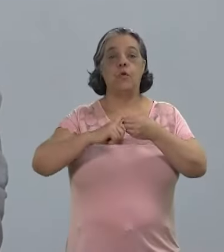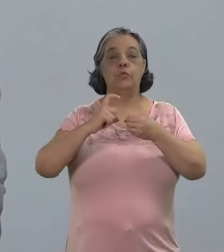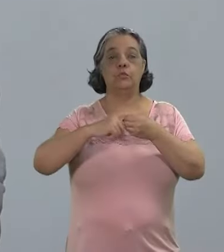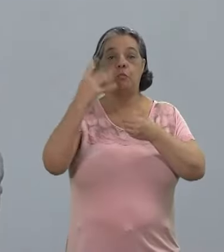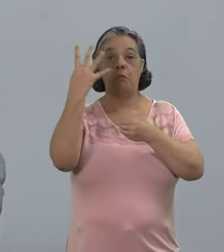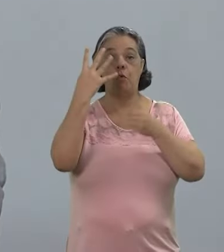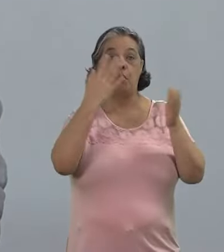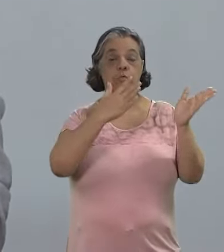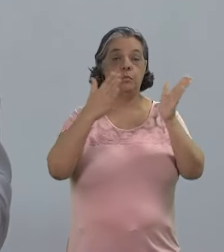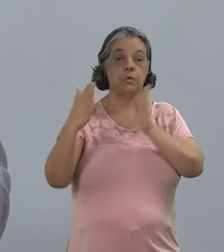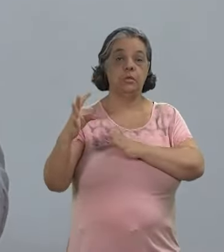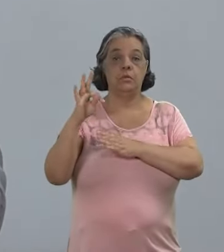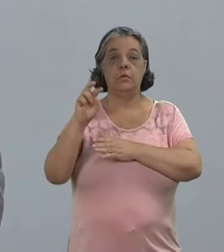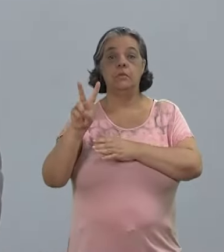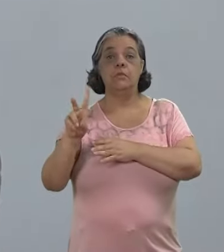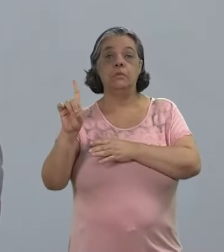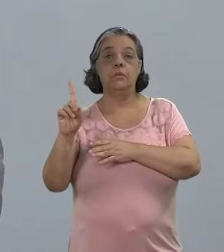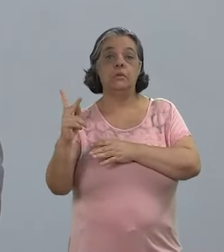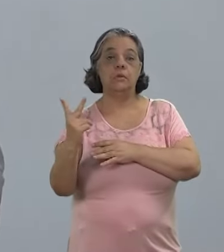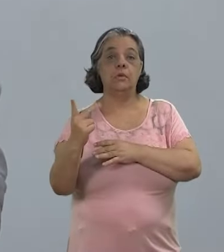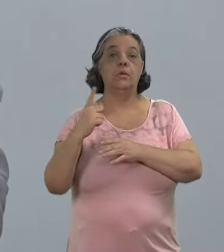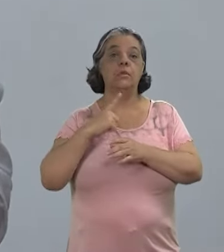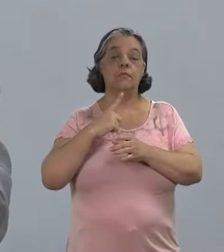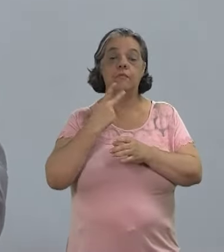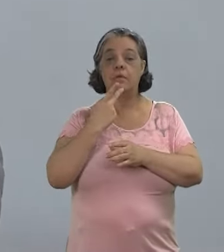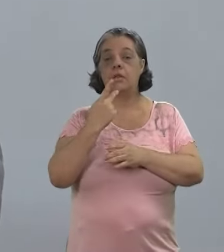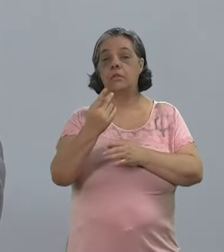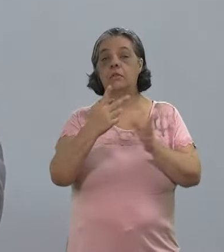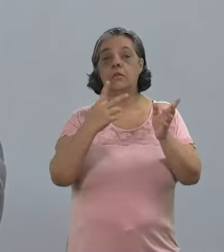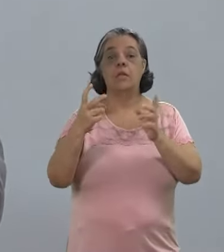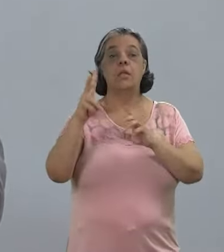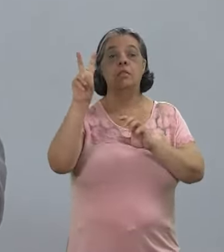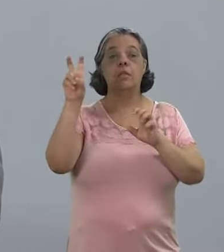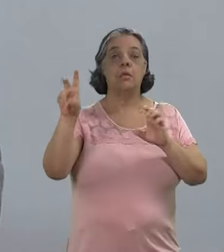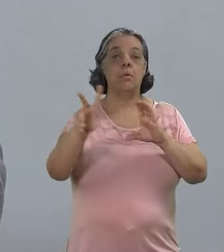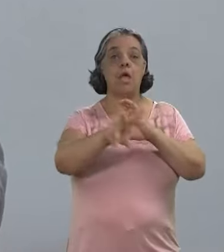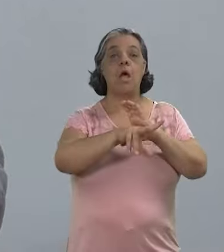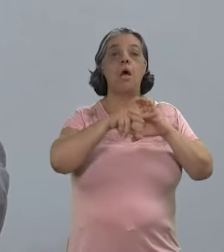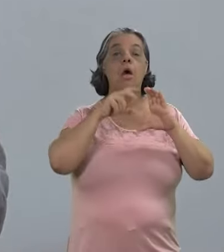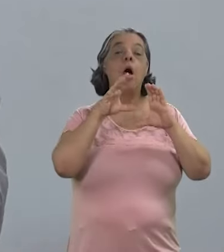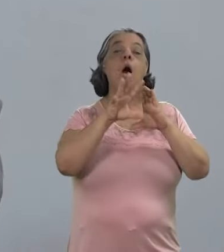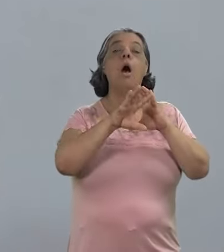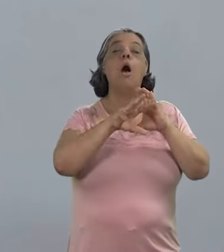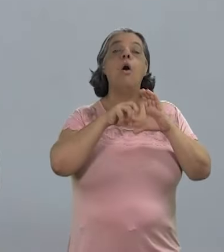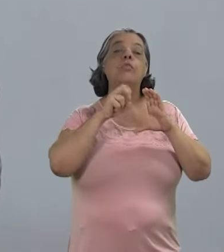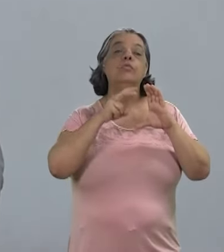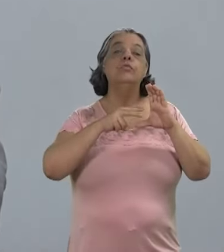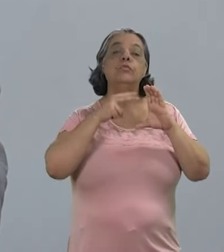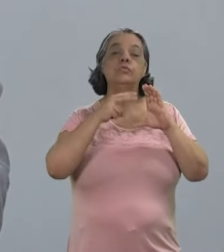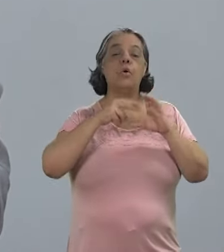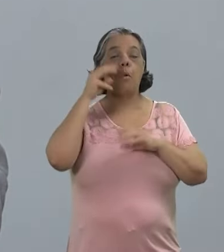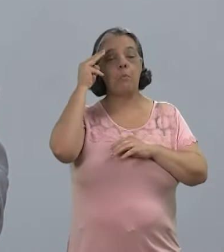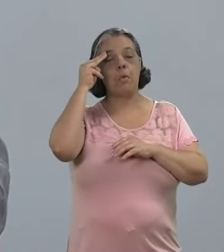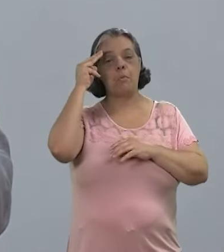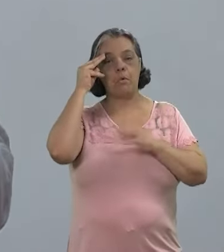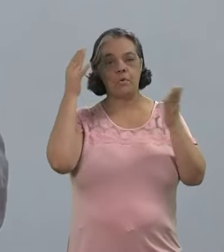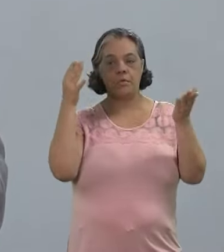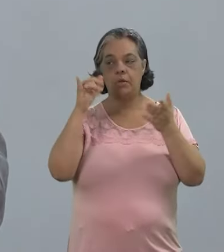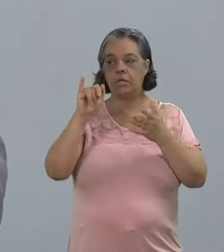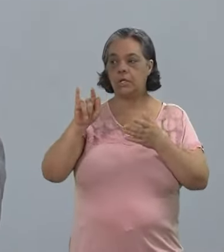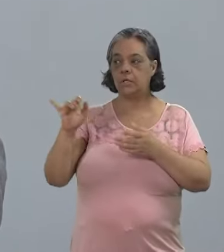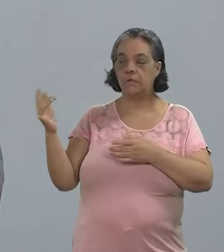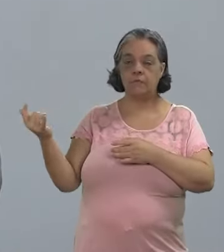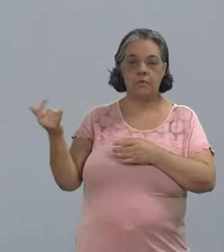Estamos de volta com o quarto bloco do TV Direitos Humanos que nesta edição tem como tema Audiovisual e Memória. Agora,